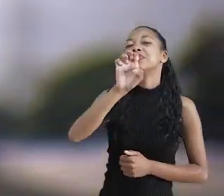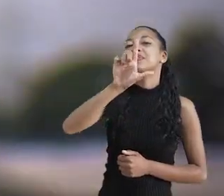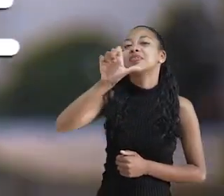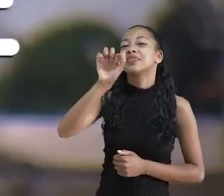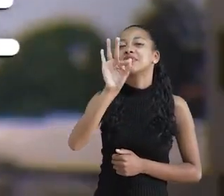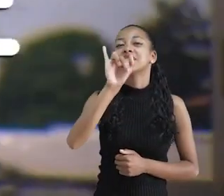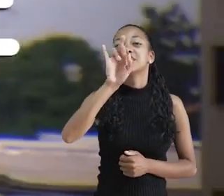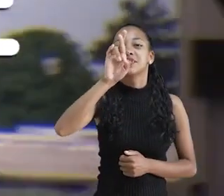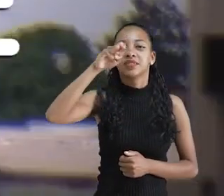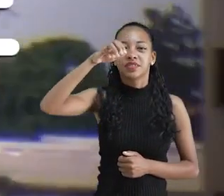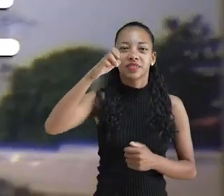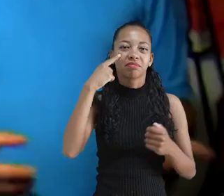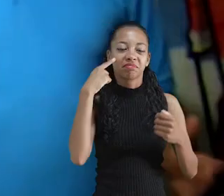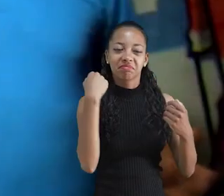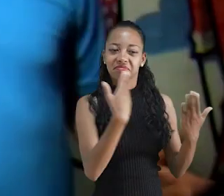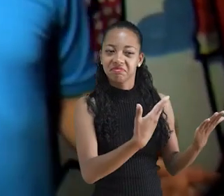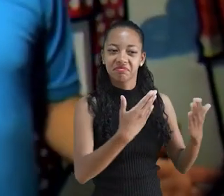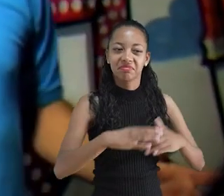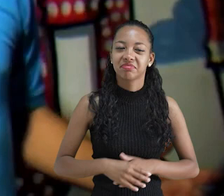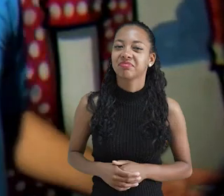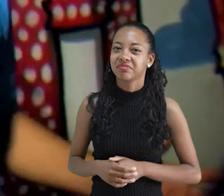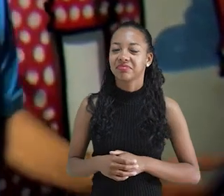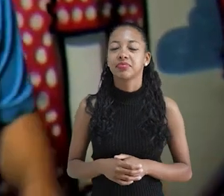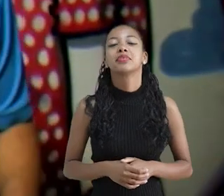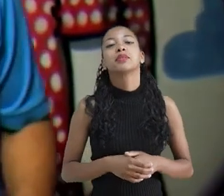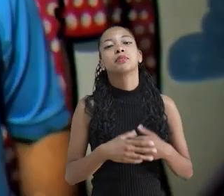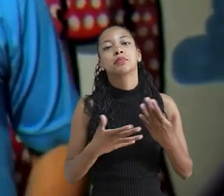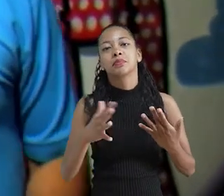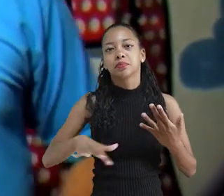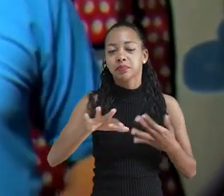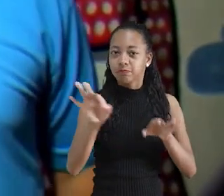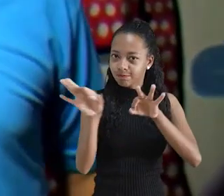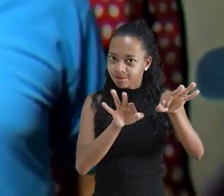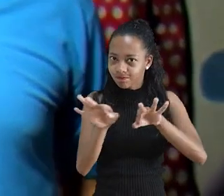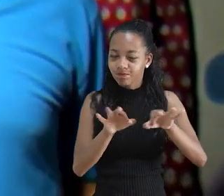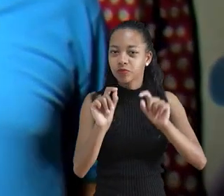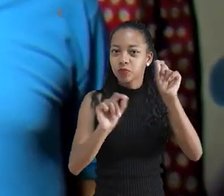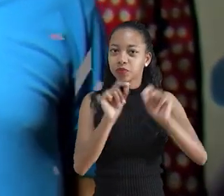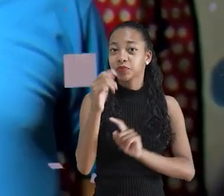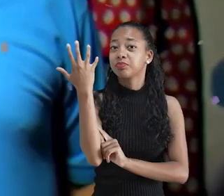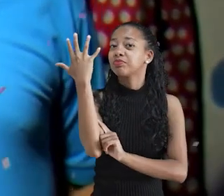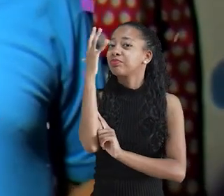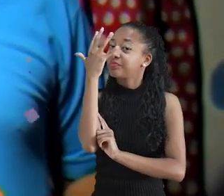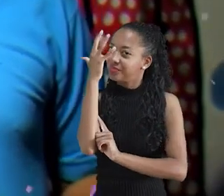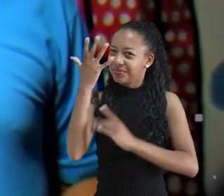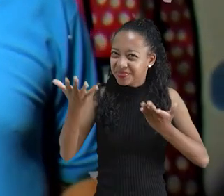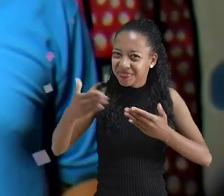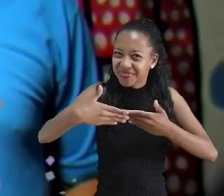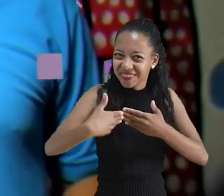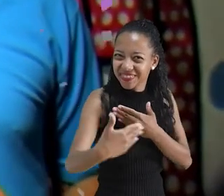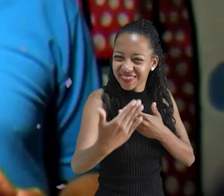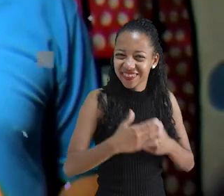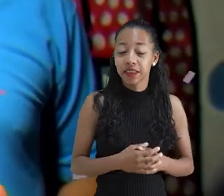tela firme É nós na tela vocês conhecem agora o formato do nosso programa ele a temático aproveitando esse clima de carnaval vamos falar um pouco dessa